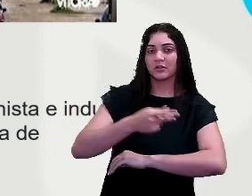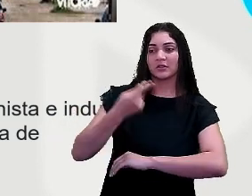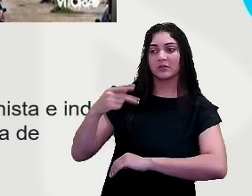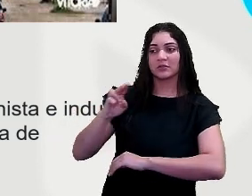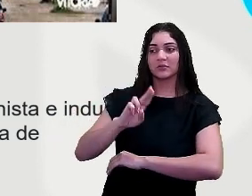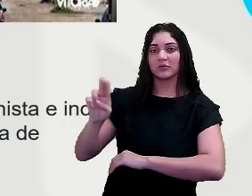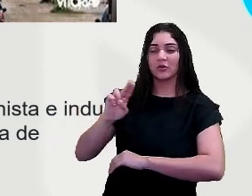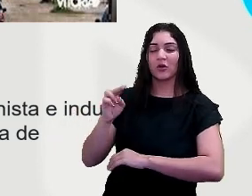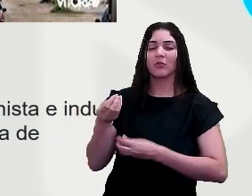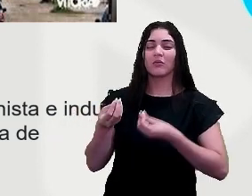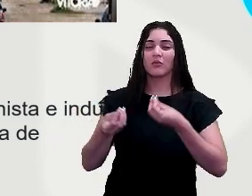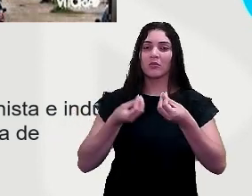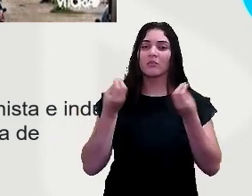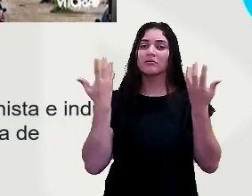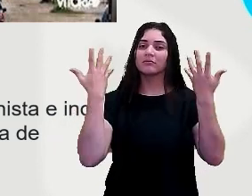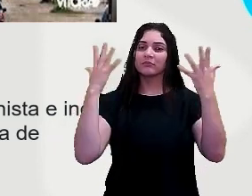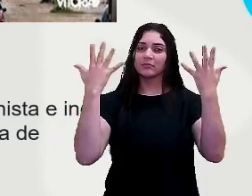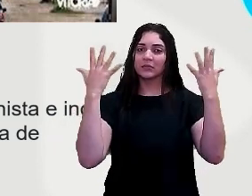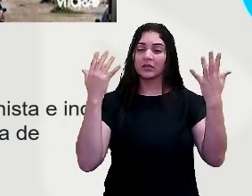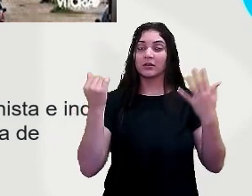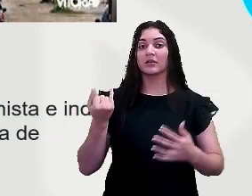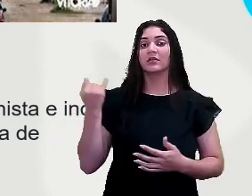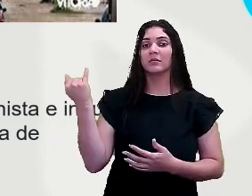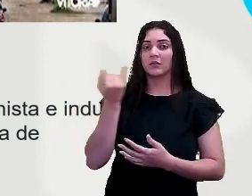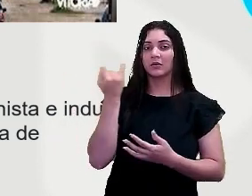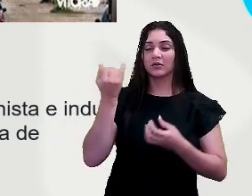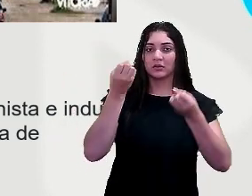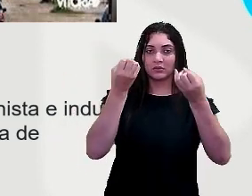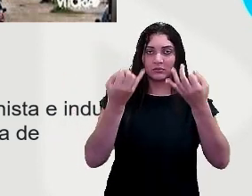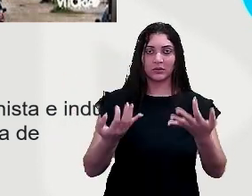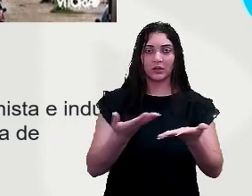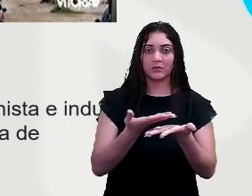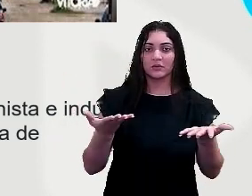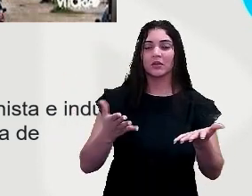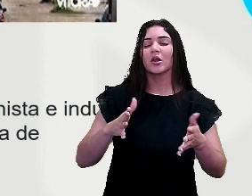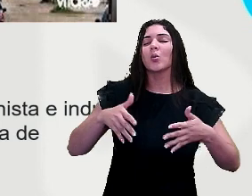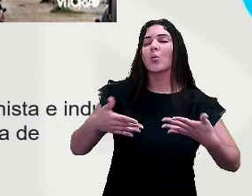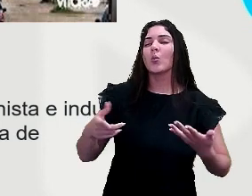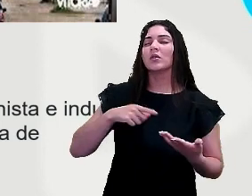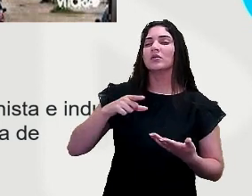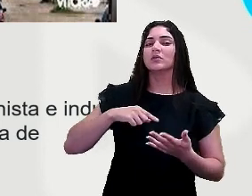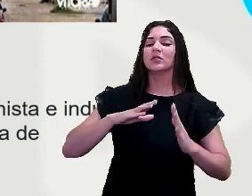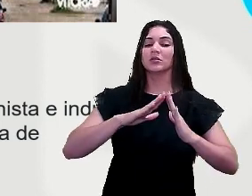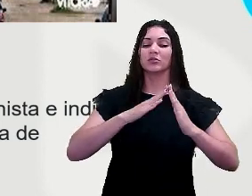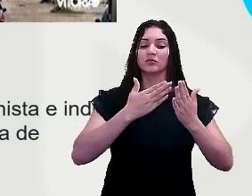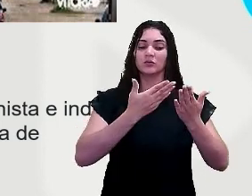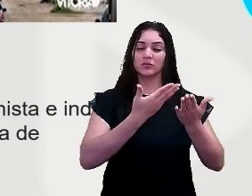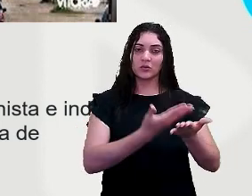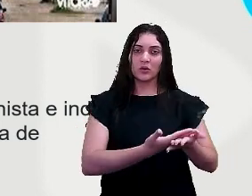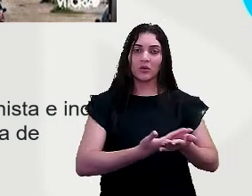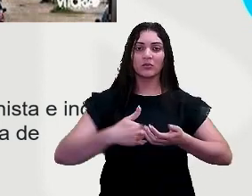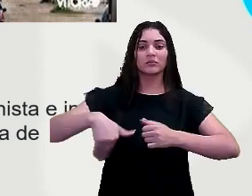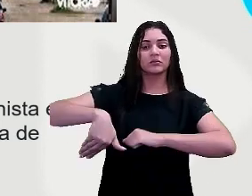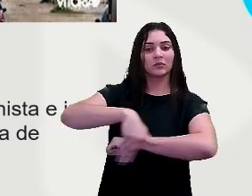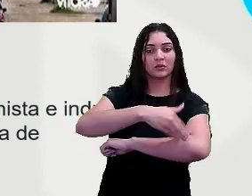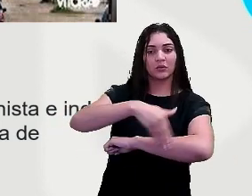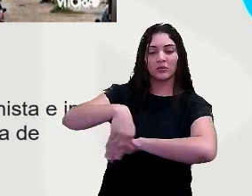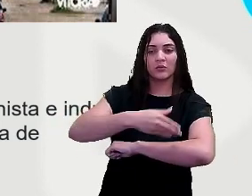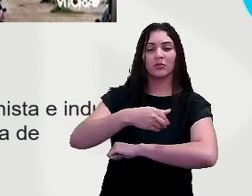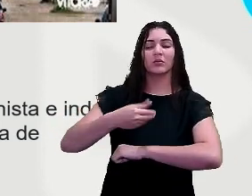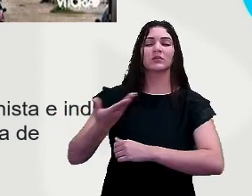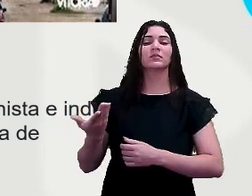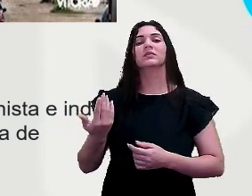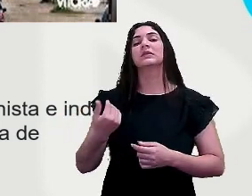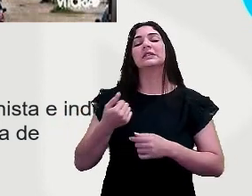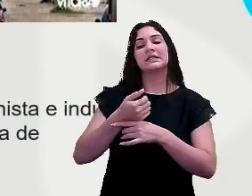homenageá-la. É importante dizer para vocês que quando tem escolas, ruas, avenidas,